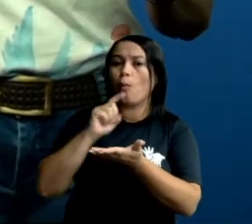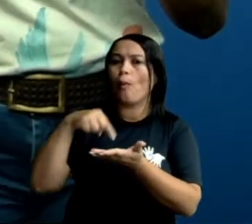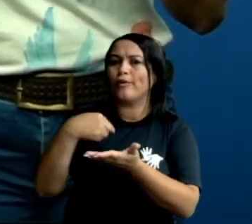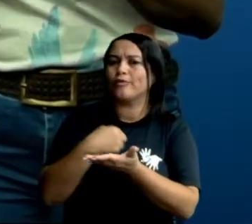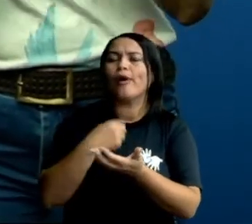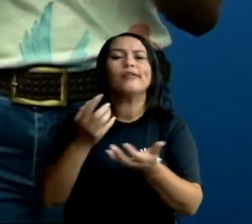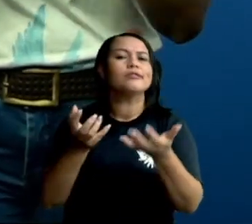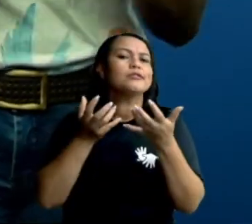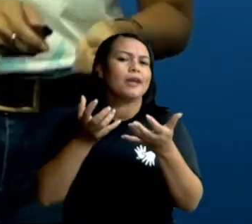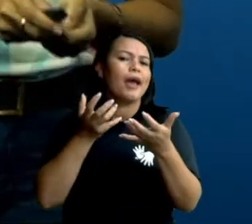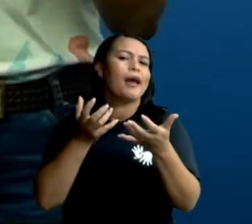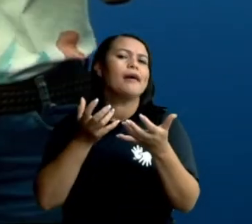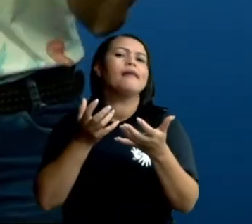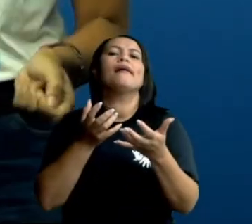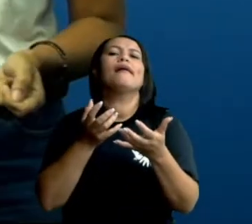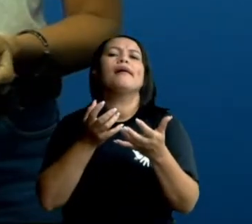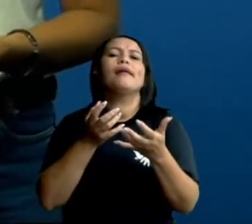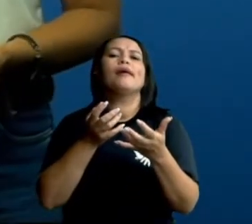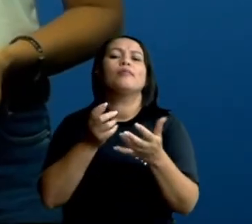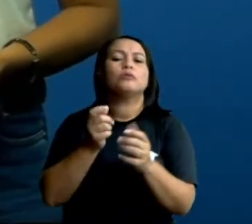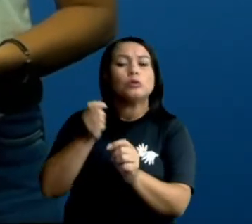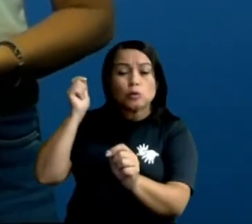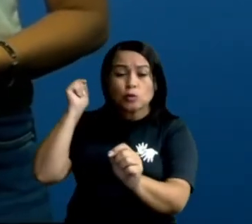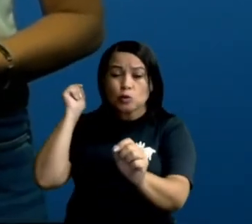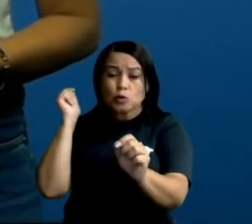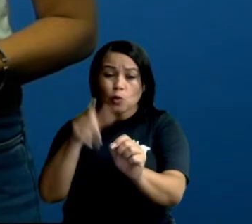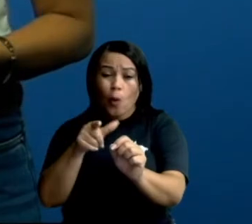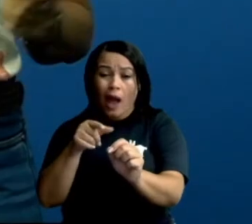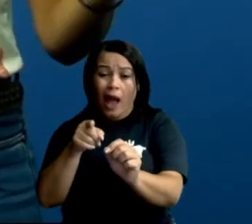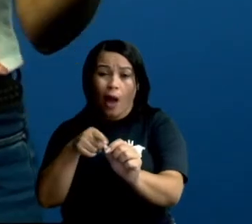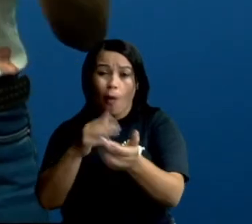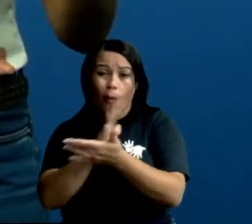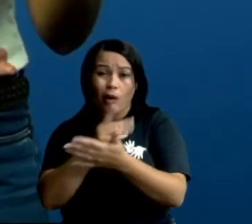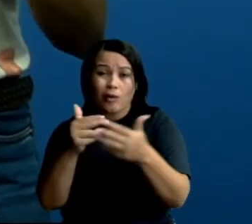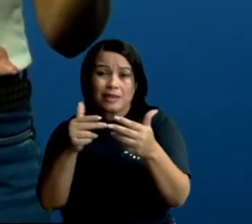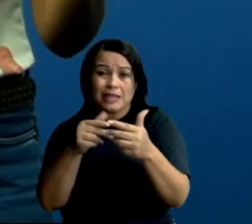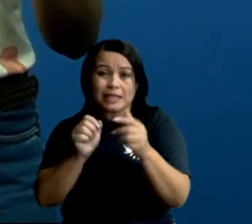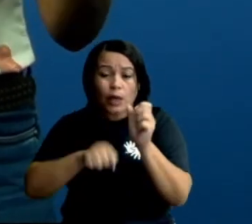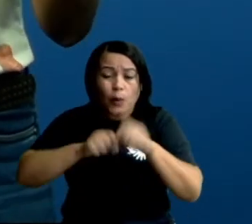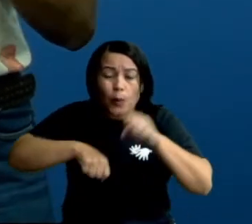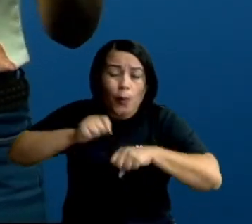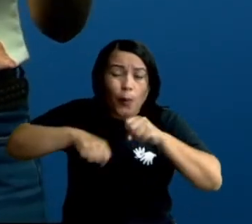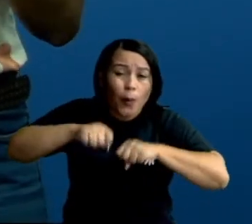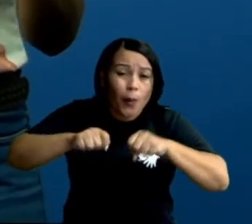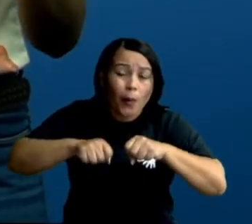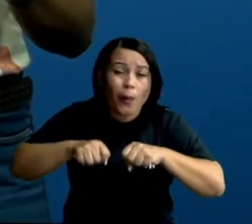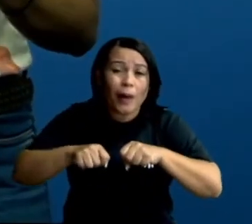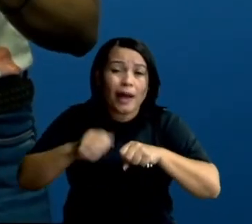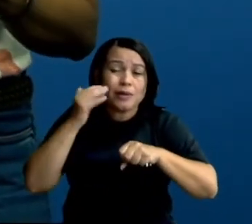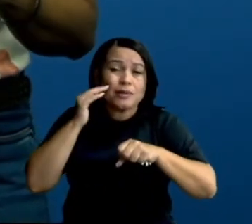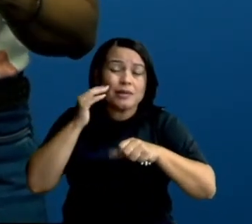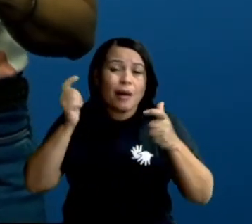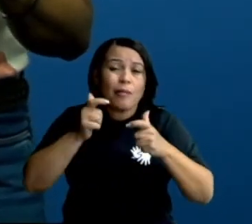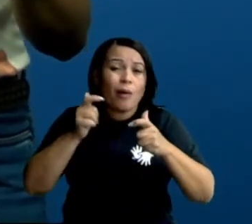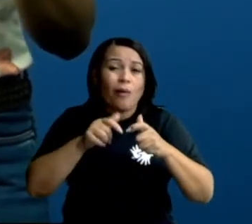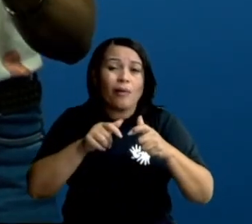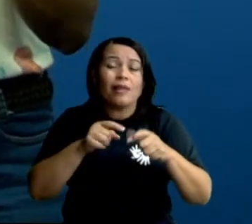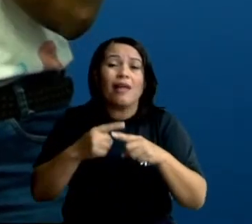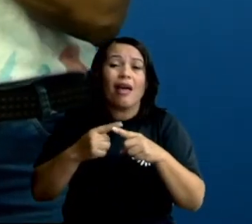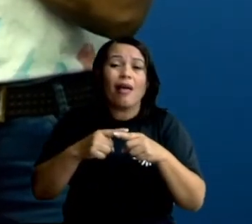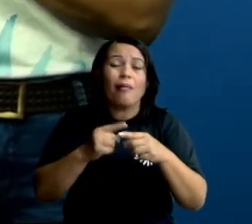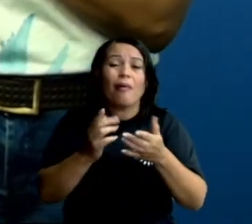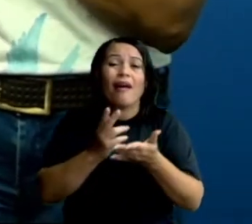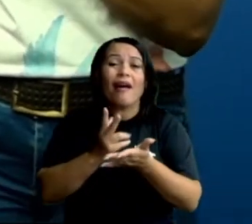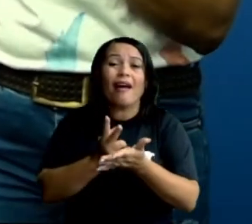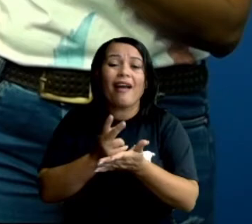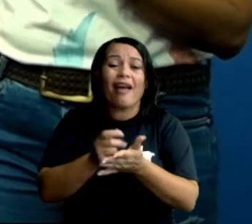quer tacar alguma coisa no ratinho quando ele aparece, ele sai correndo sem um rumo certo? É porque ele